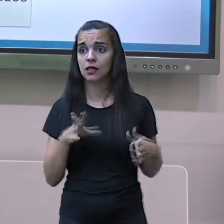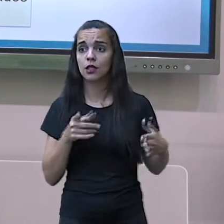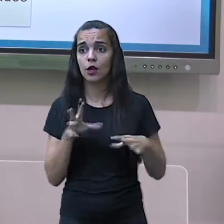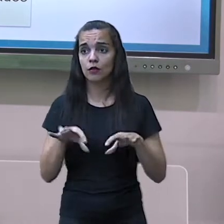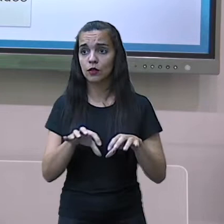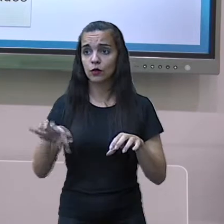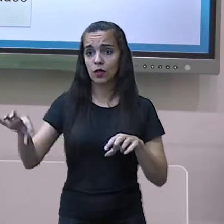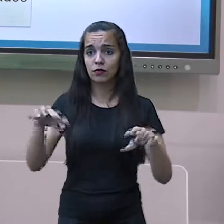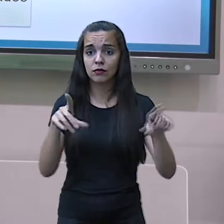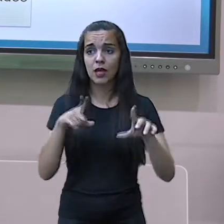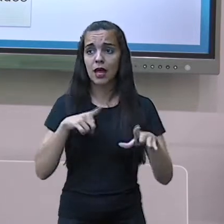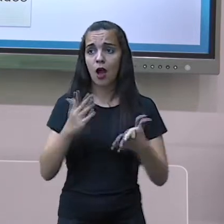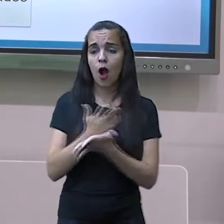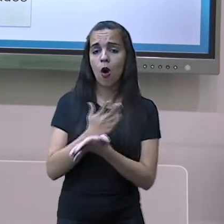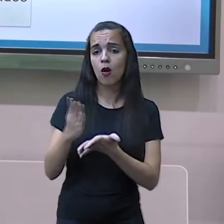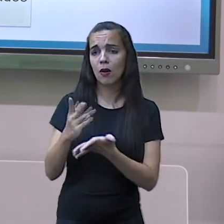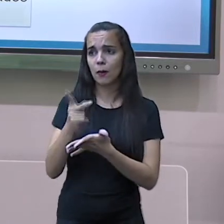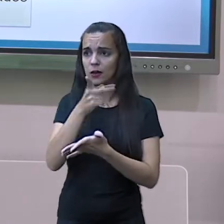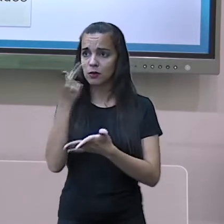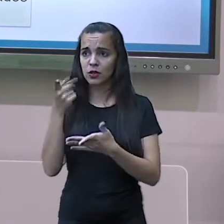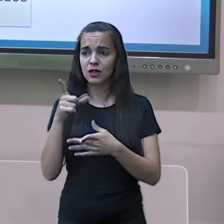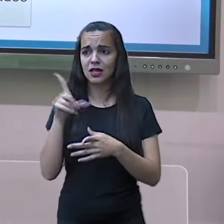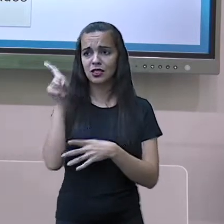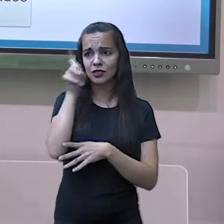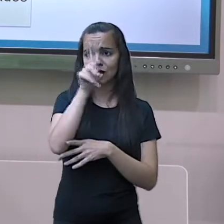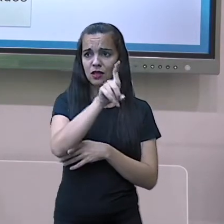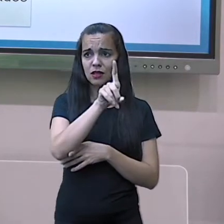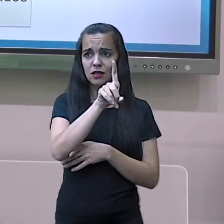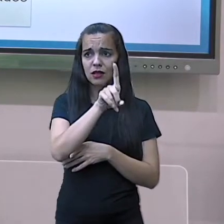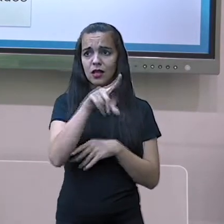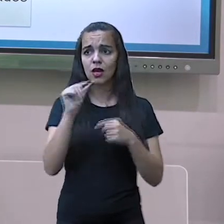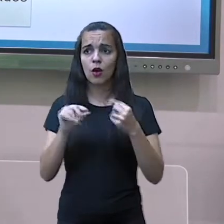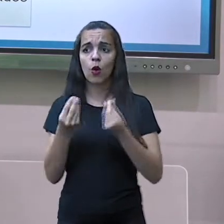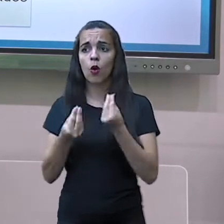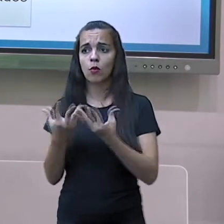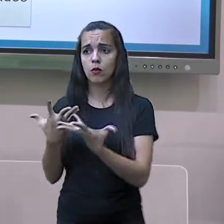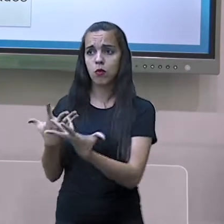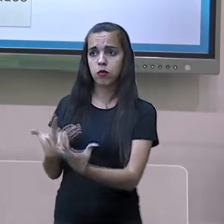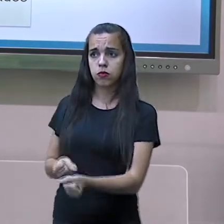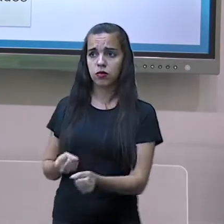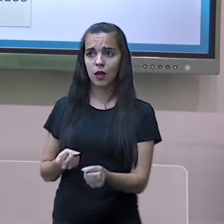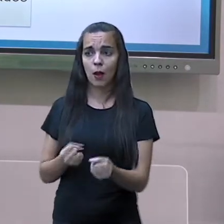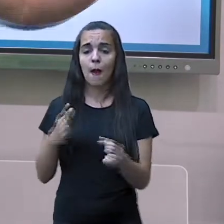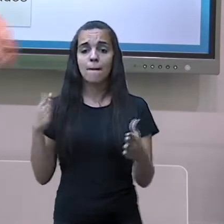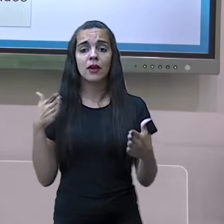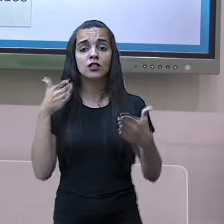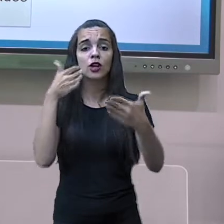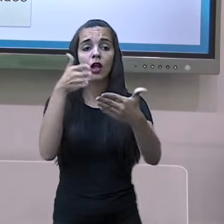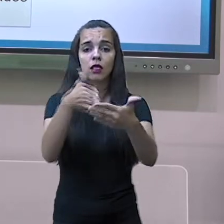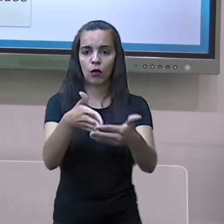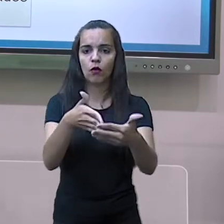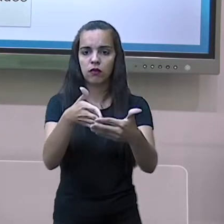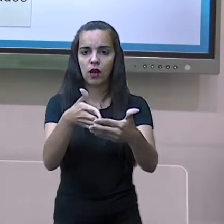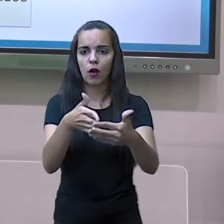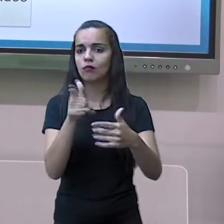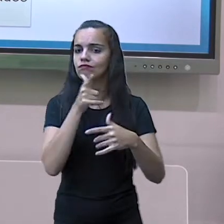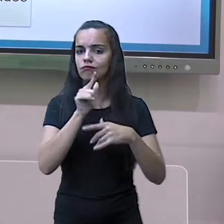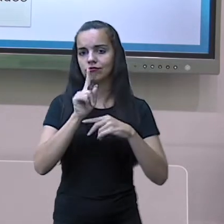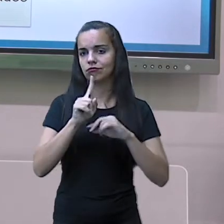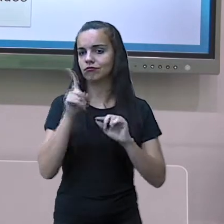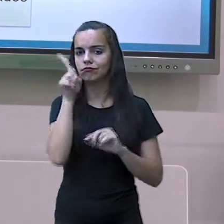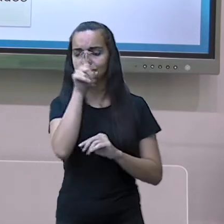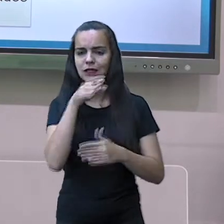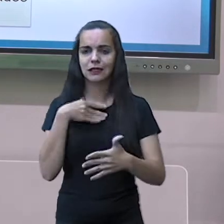estão dificultando que, em época de seca, o rio chegue ao seu final. É